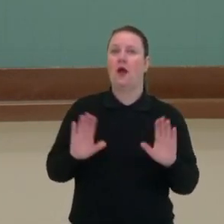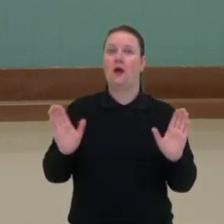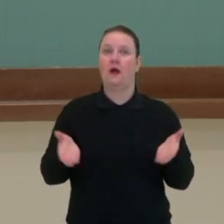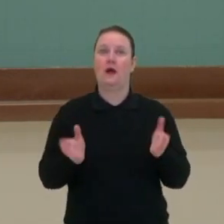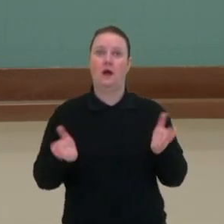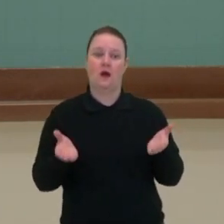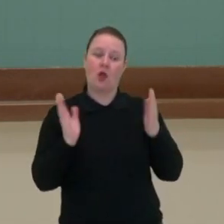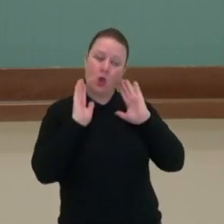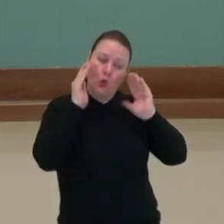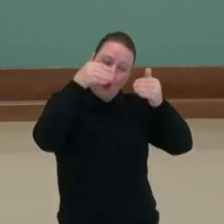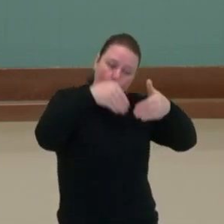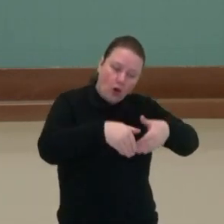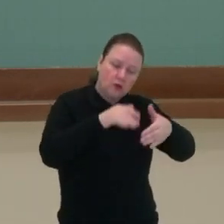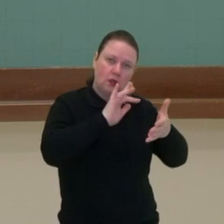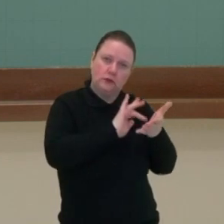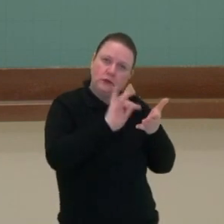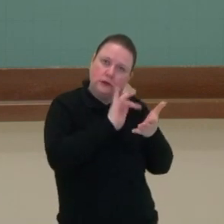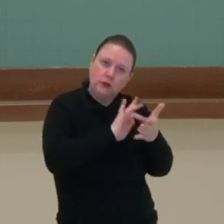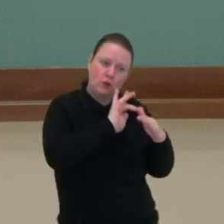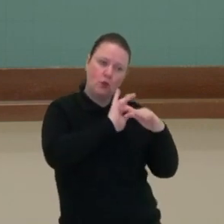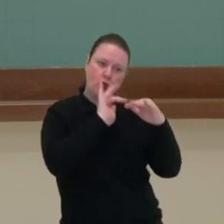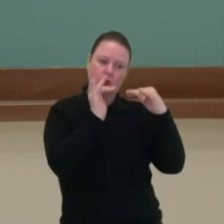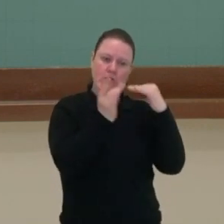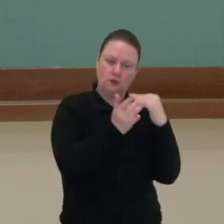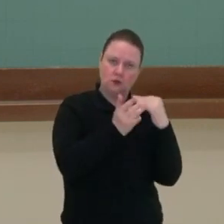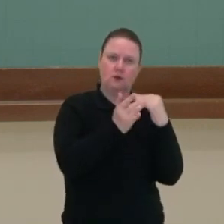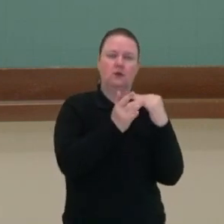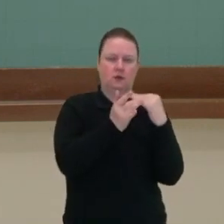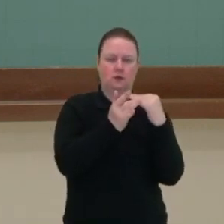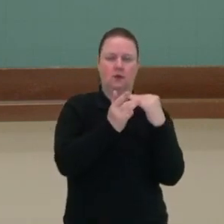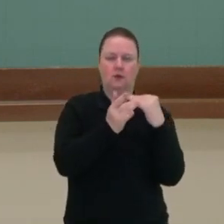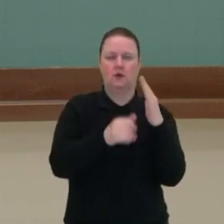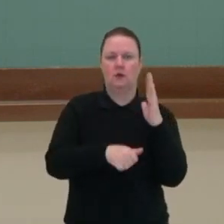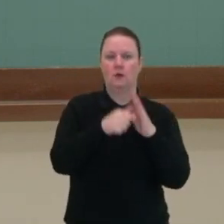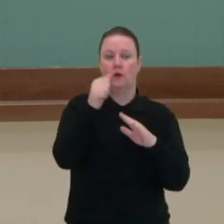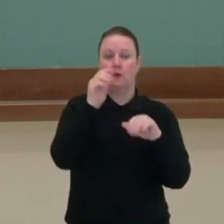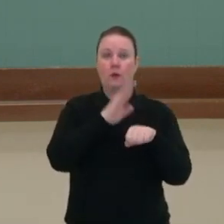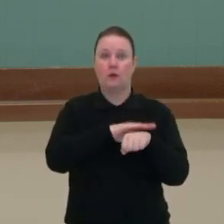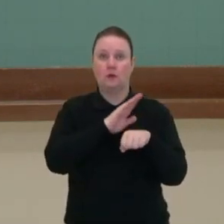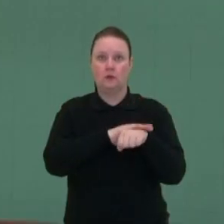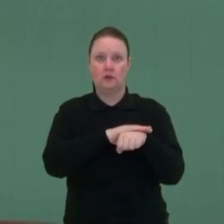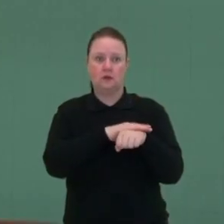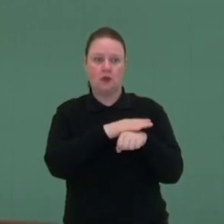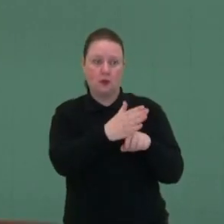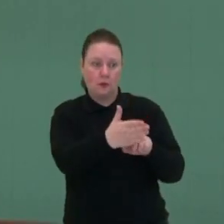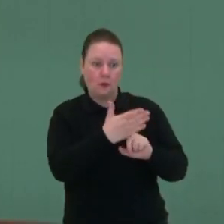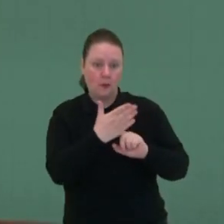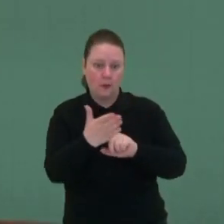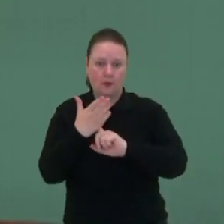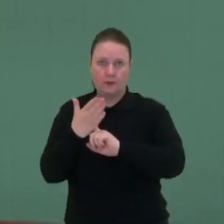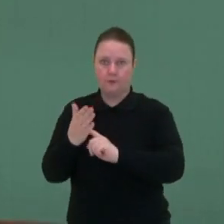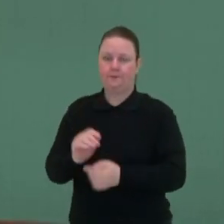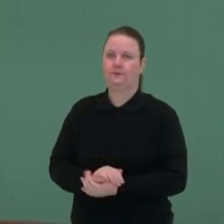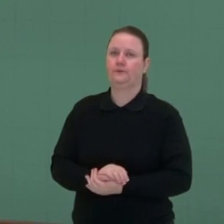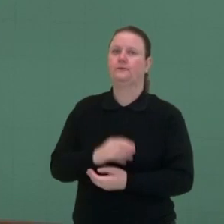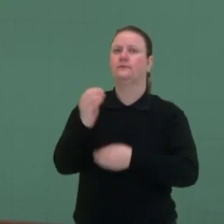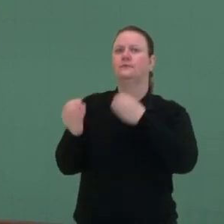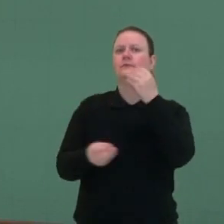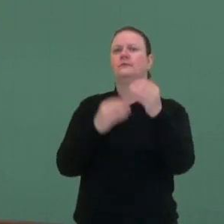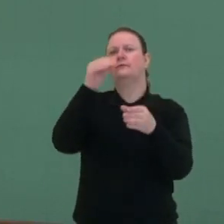as estratégias das redes sociais, um primeiro lugar onde os candidatos estão se apresentando. Como foi a eleição